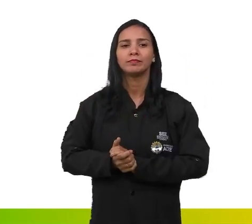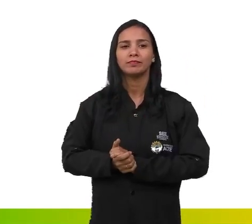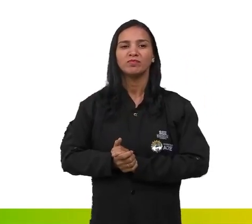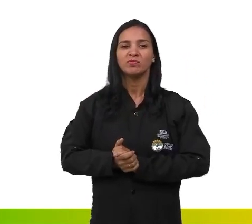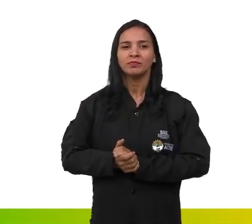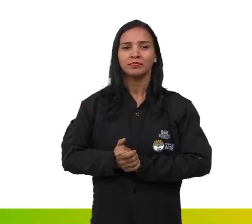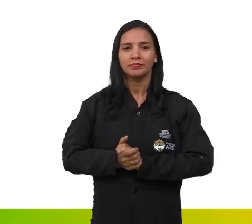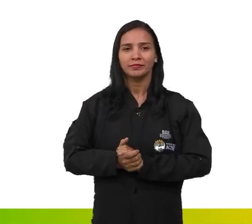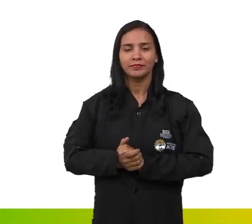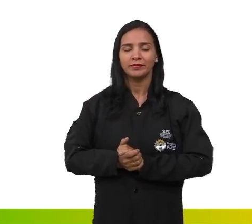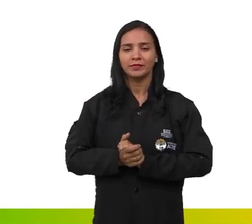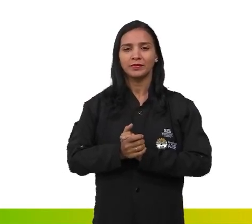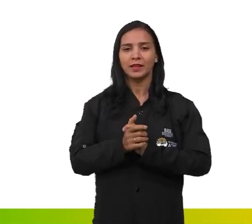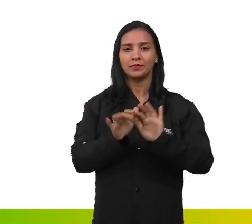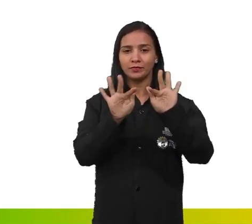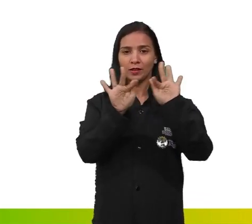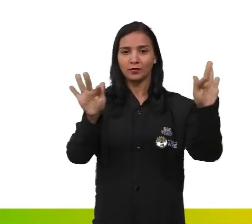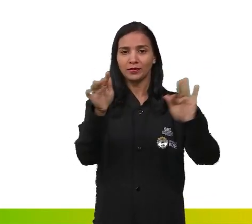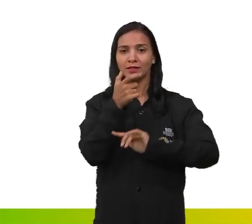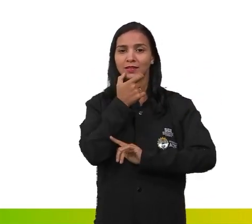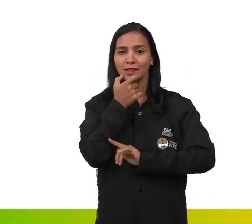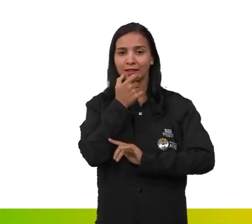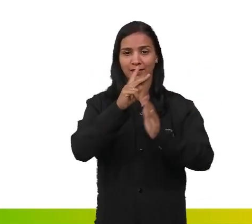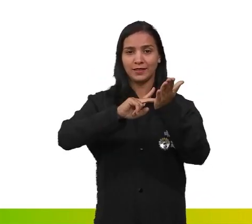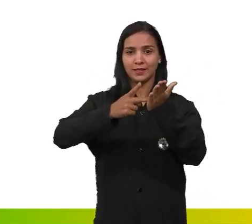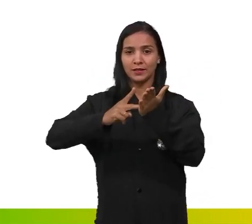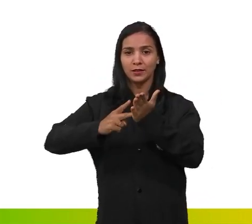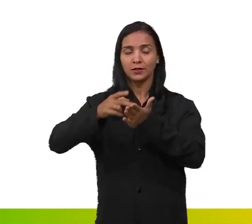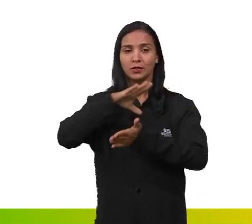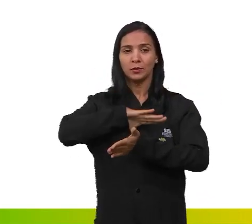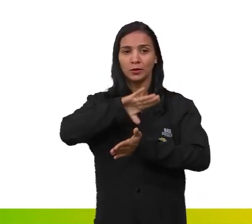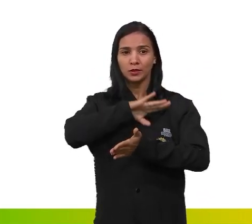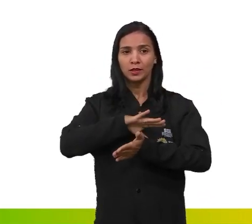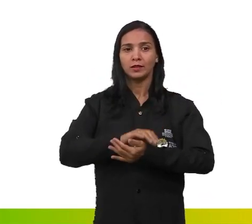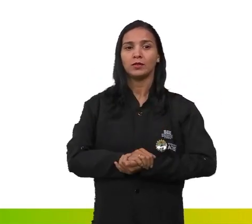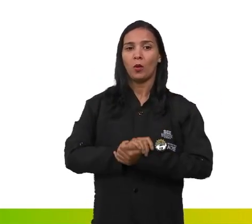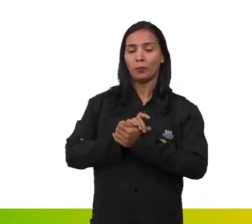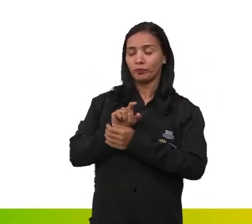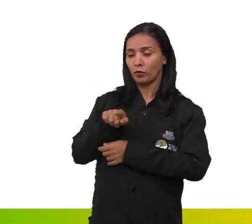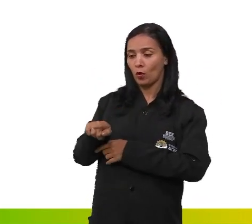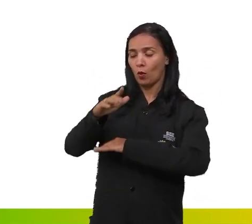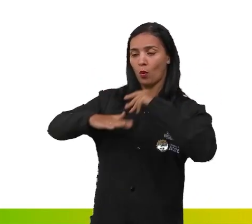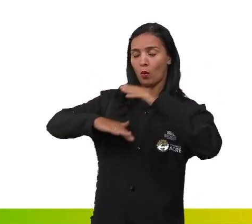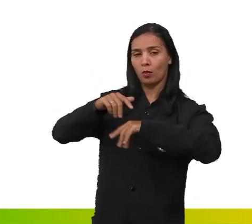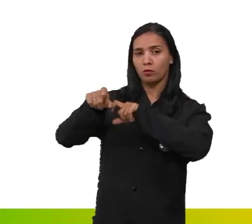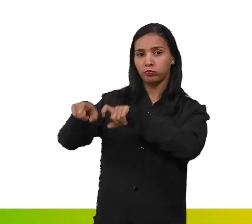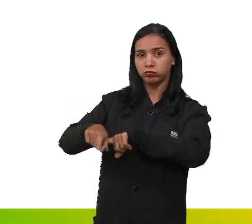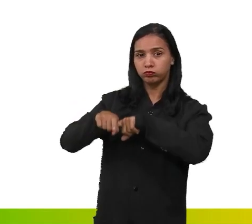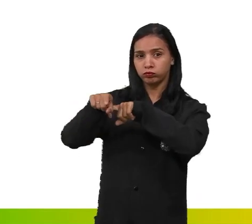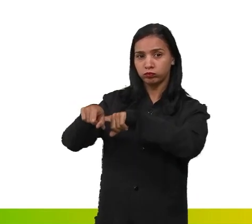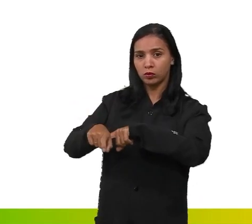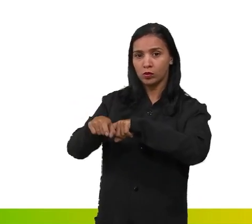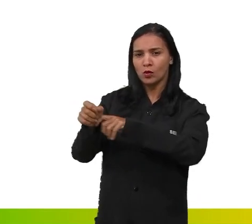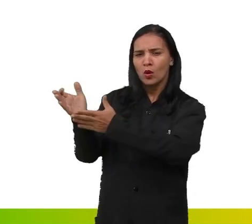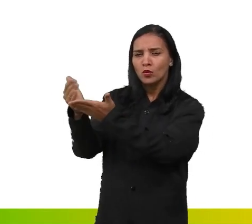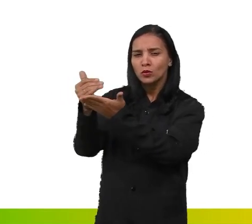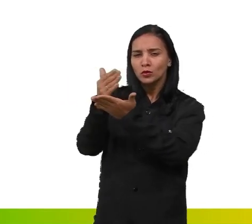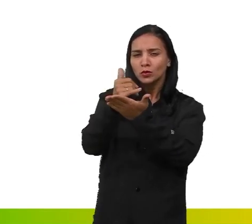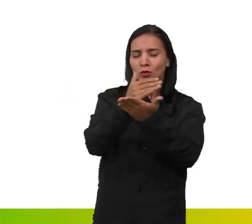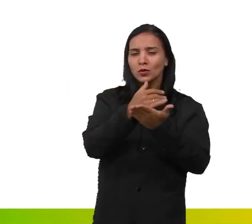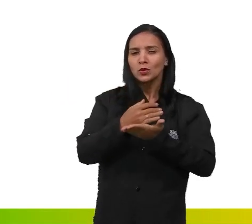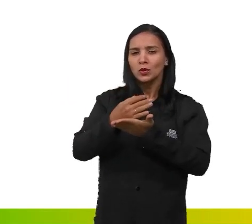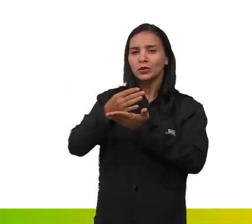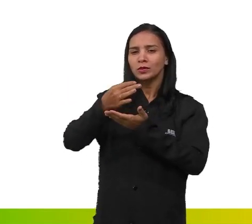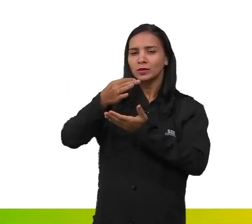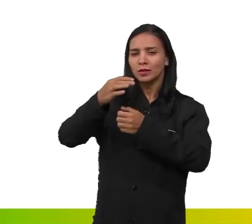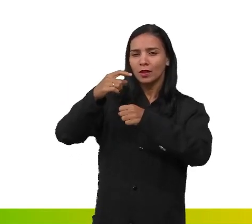cherries, summer. Fazendeiros colhem as cerejas, verão. Então, pessoal, nós